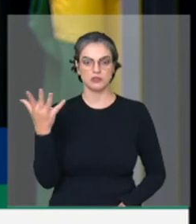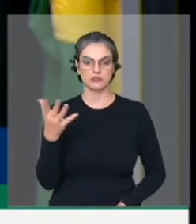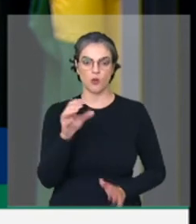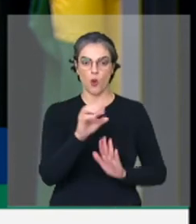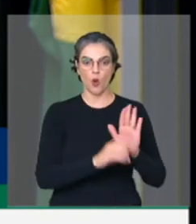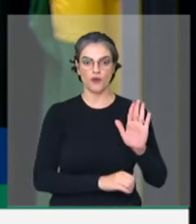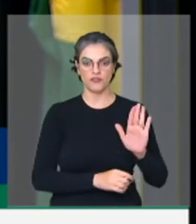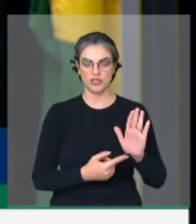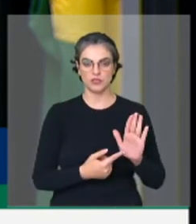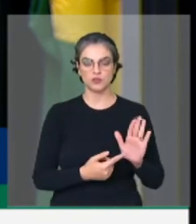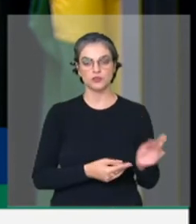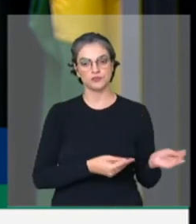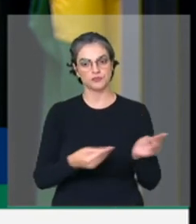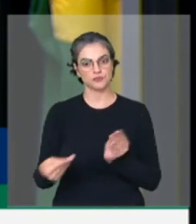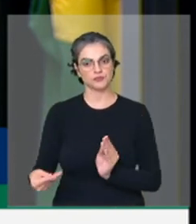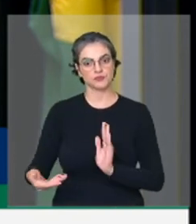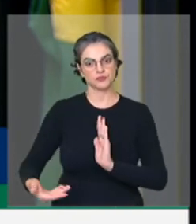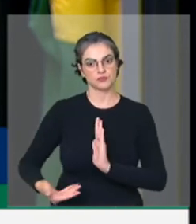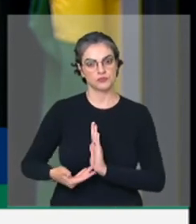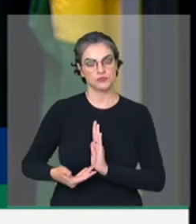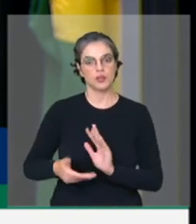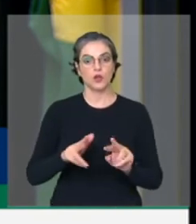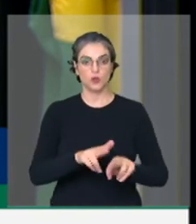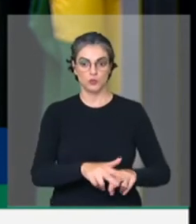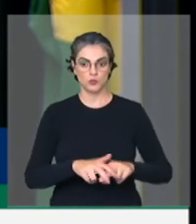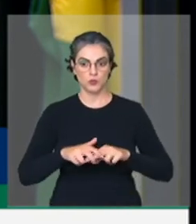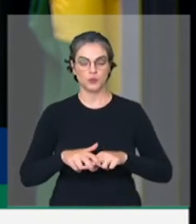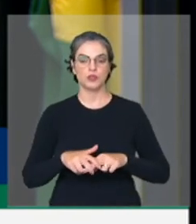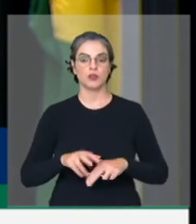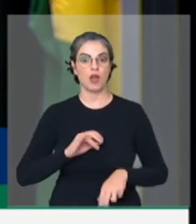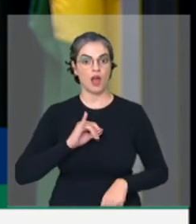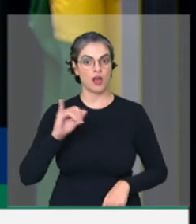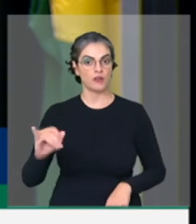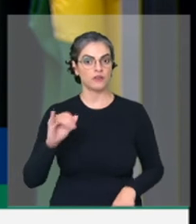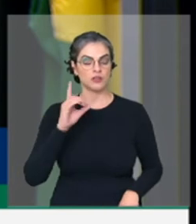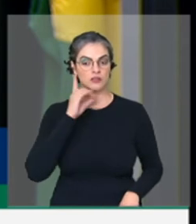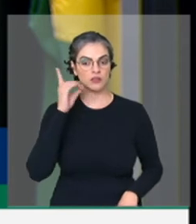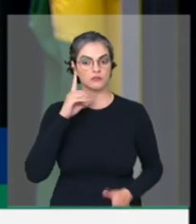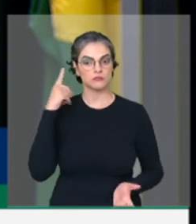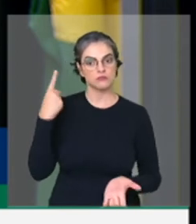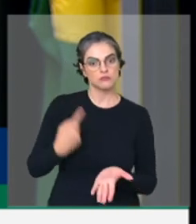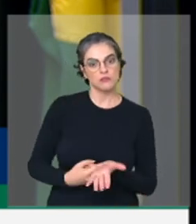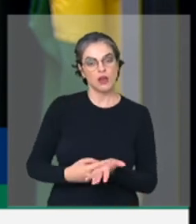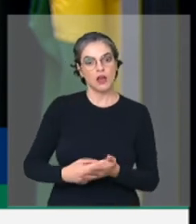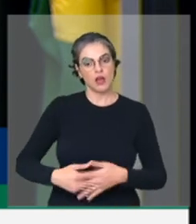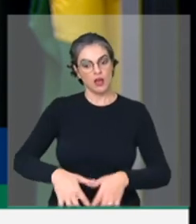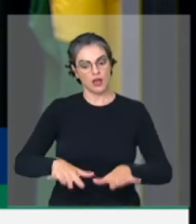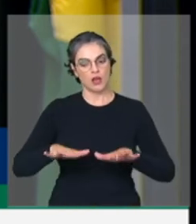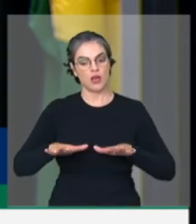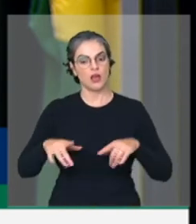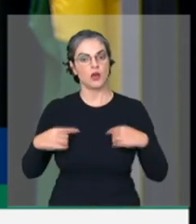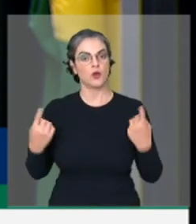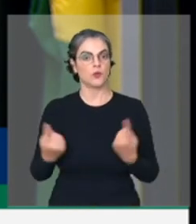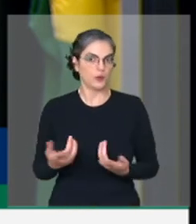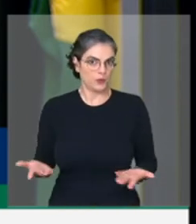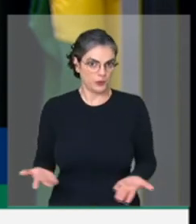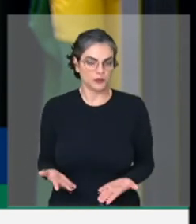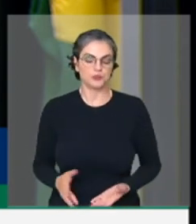ofício, a Câmara dos Deputados notificou o deputado sobre a sessão realizada na data de hoje.